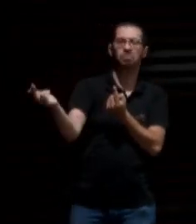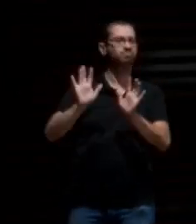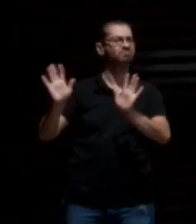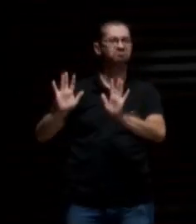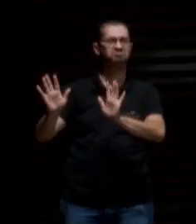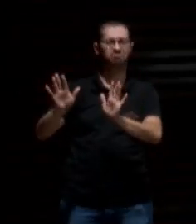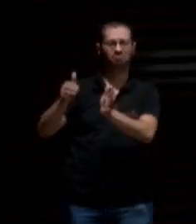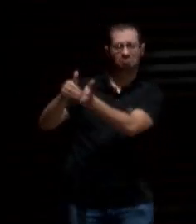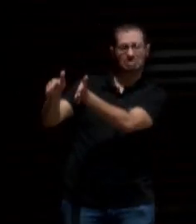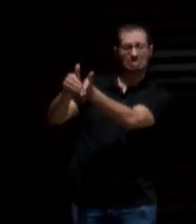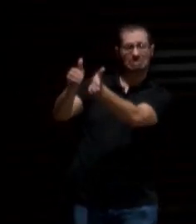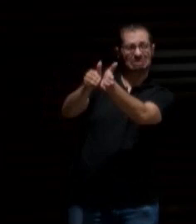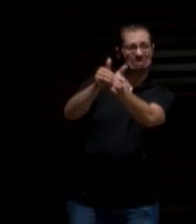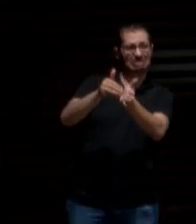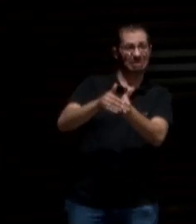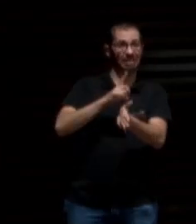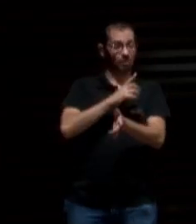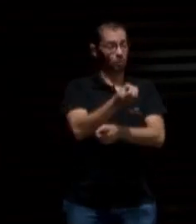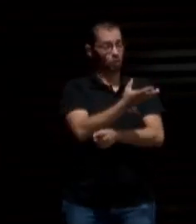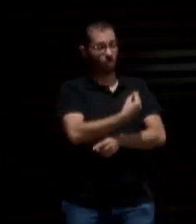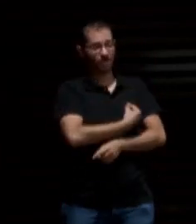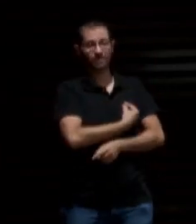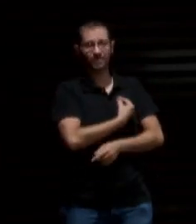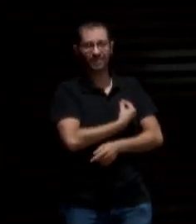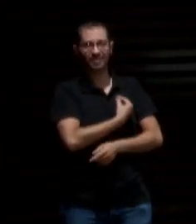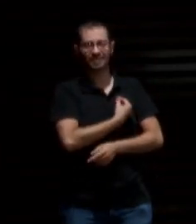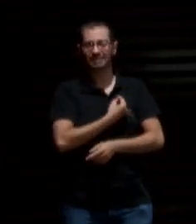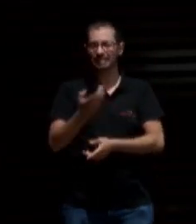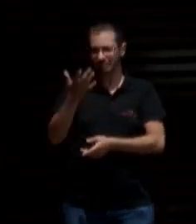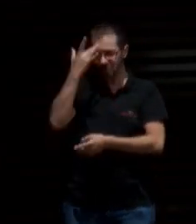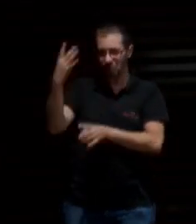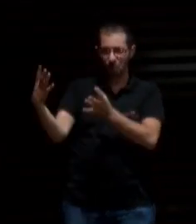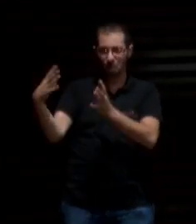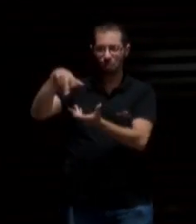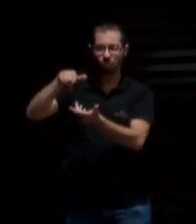e ganhou um novo coração e o mundo não entende isso e não aceita, isso é sofrer como cristão.